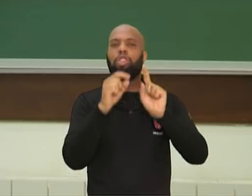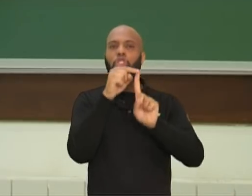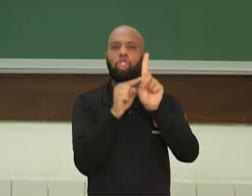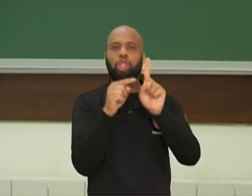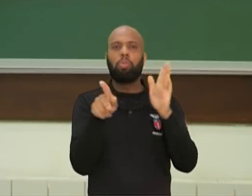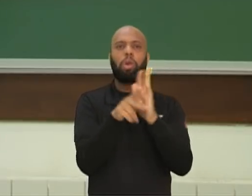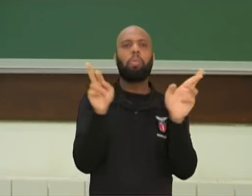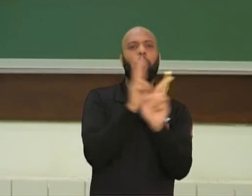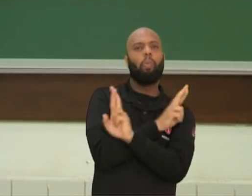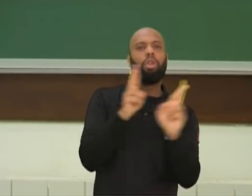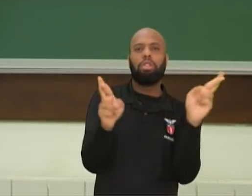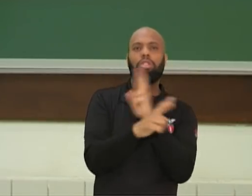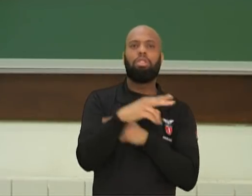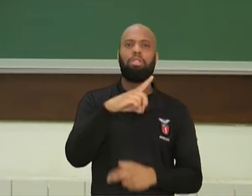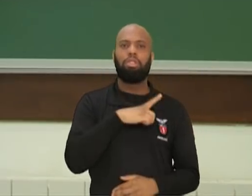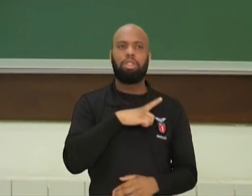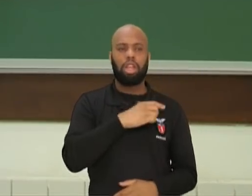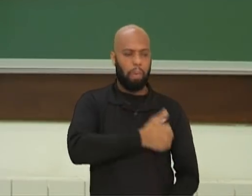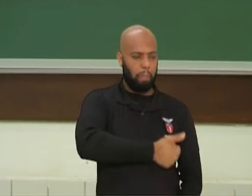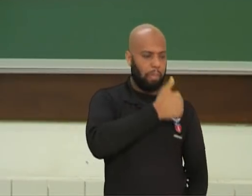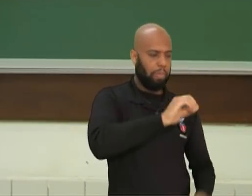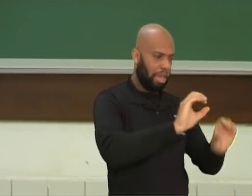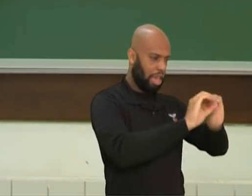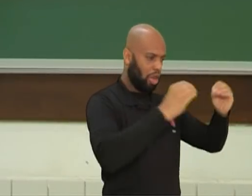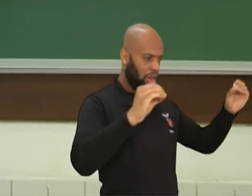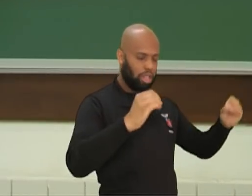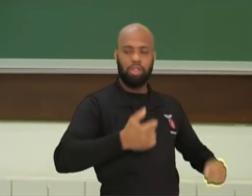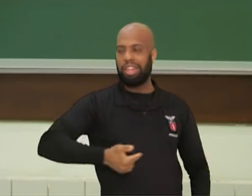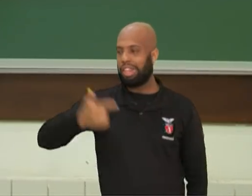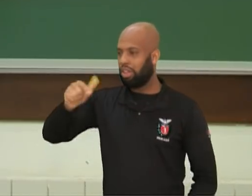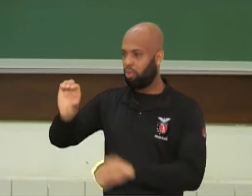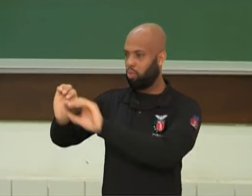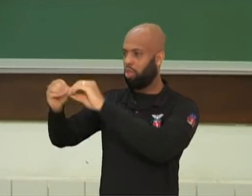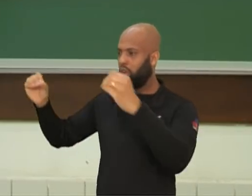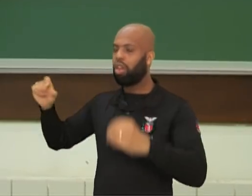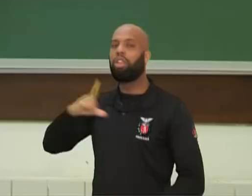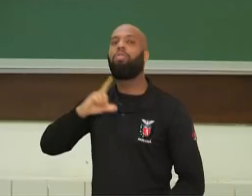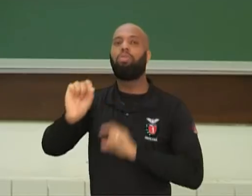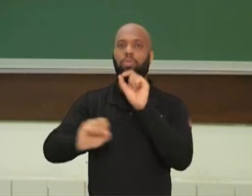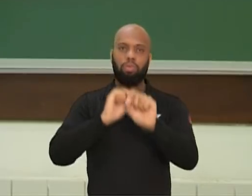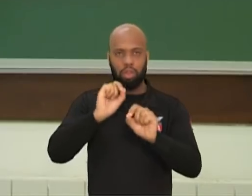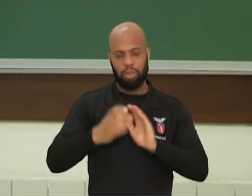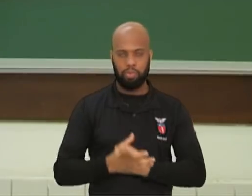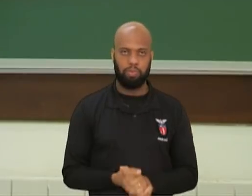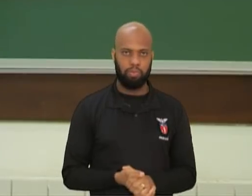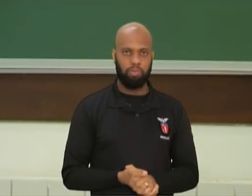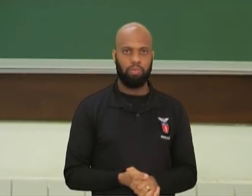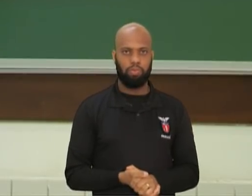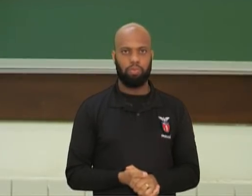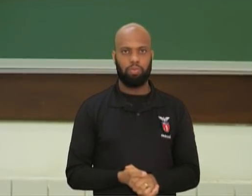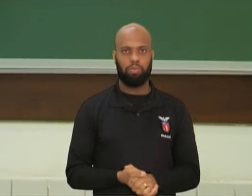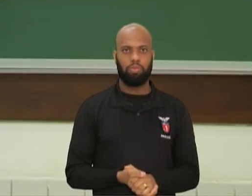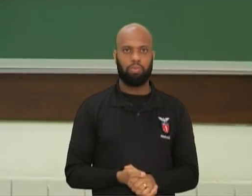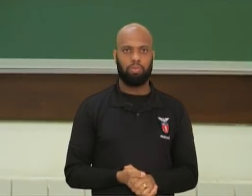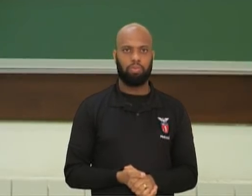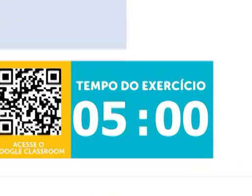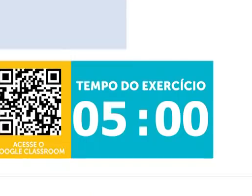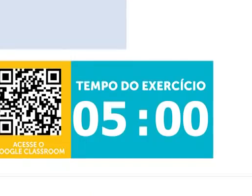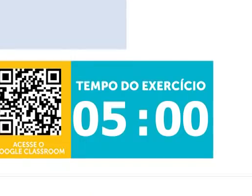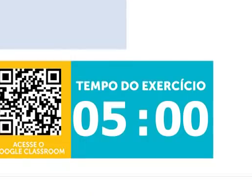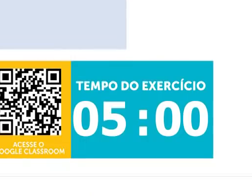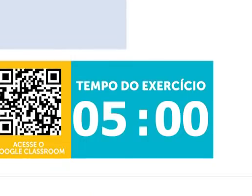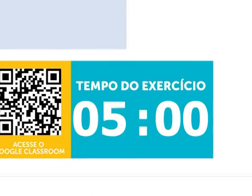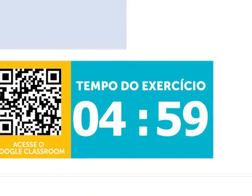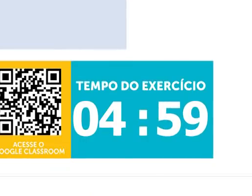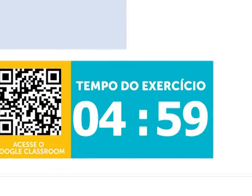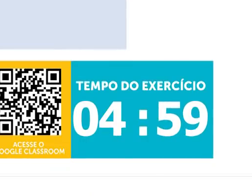de relação entre a primeira oração com a segunda, ou seja, da segunda com a primeira. Já voltamos.